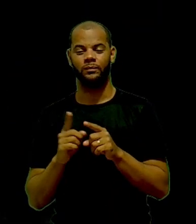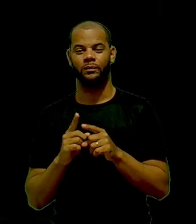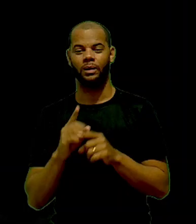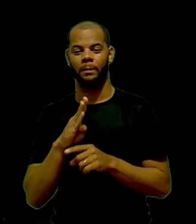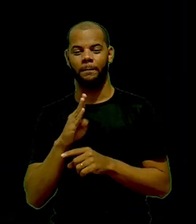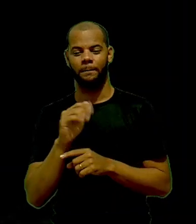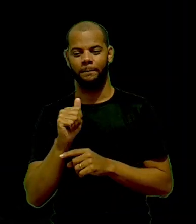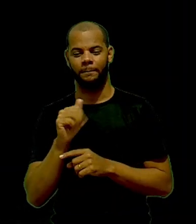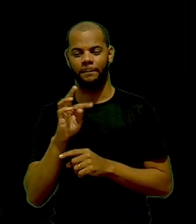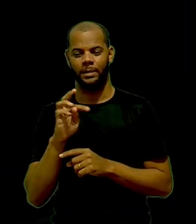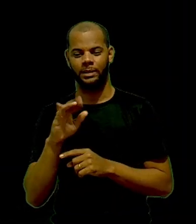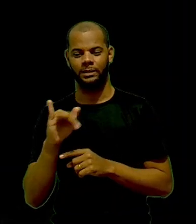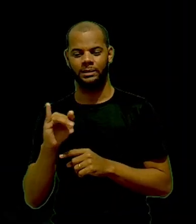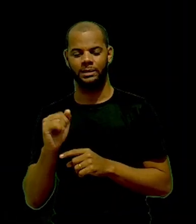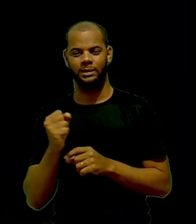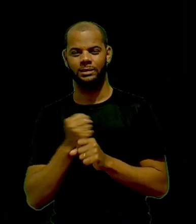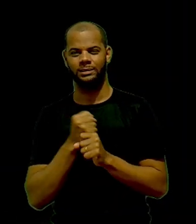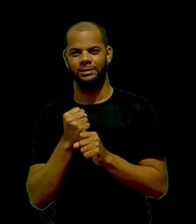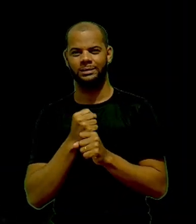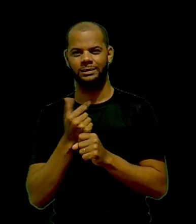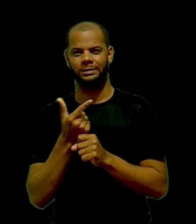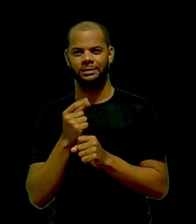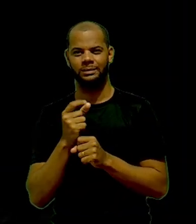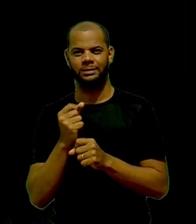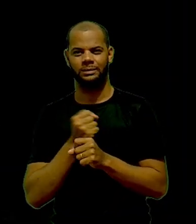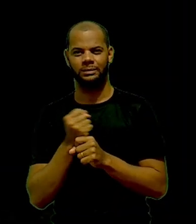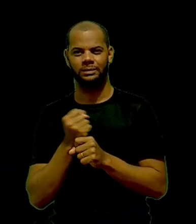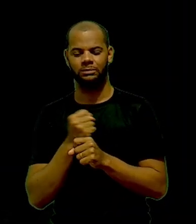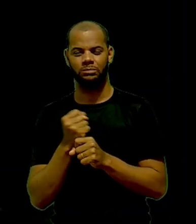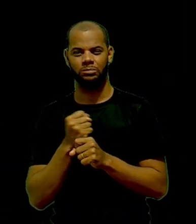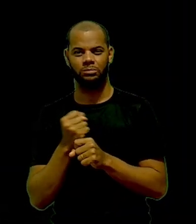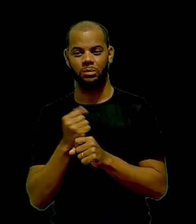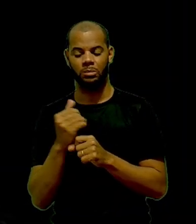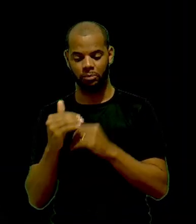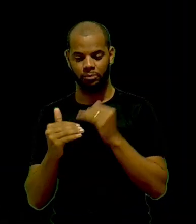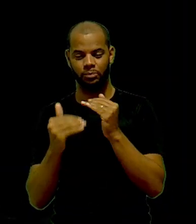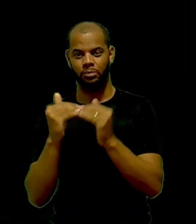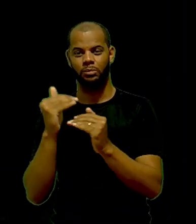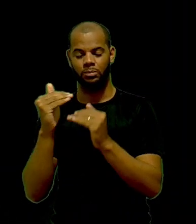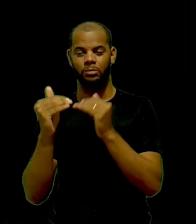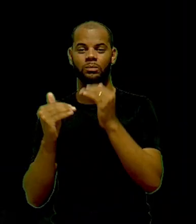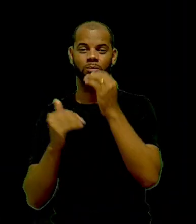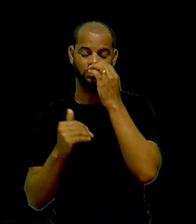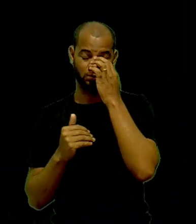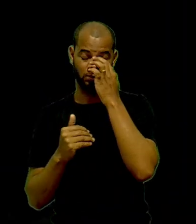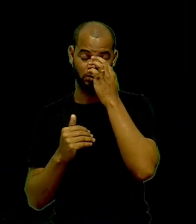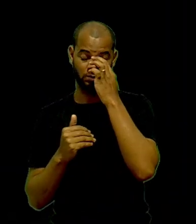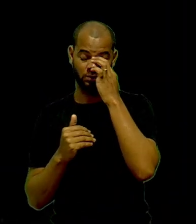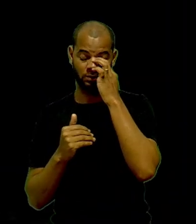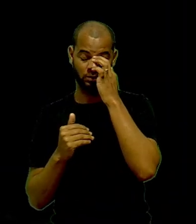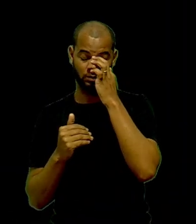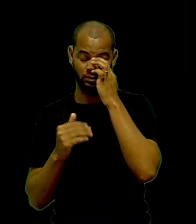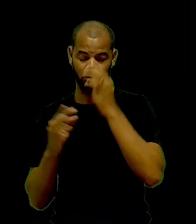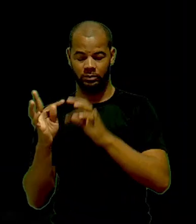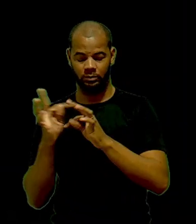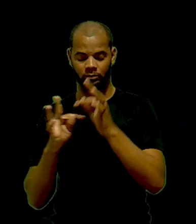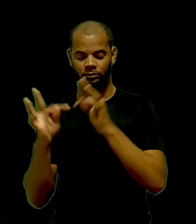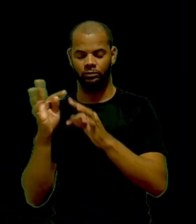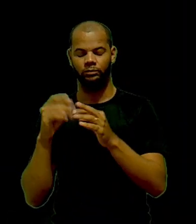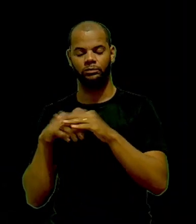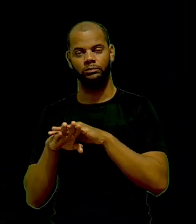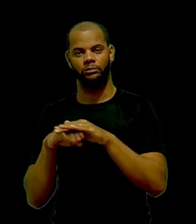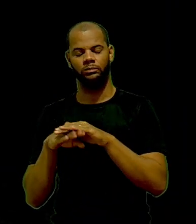nossa velha conhecida, tem mais de 100 anos e nunca tinha progredido, está progredindo agora. E em tecnologias de